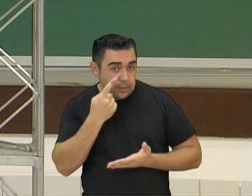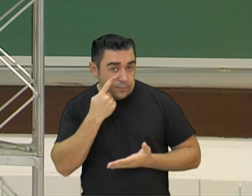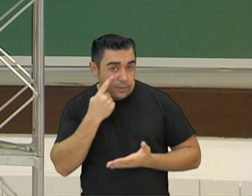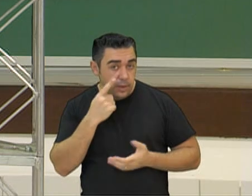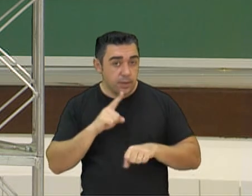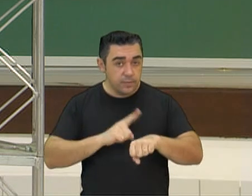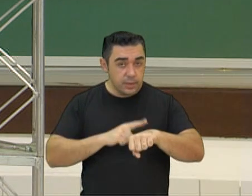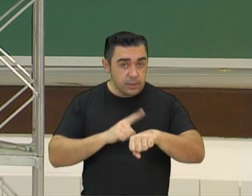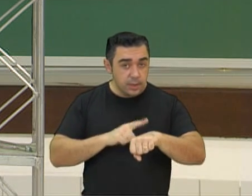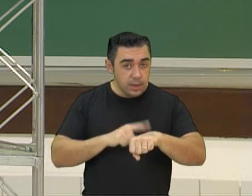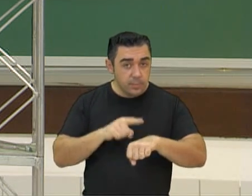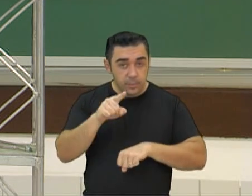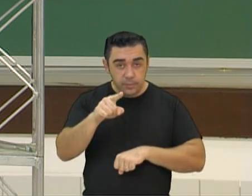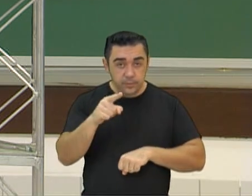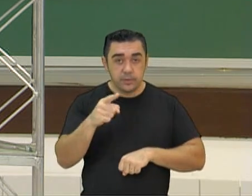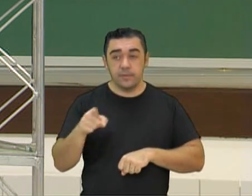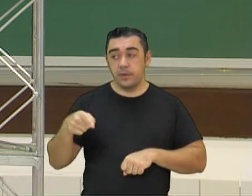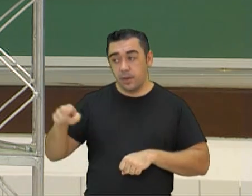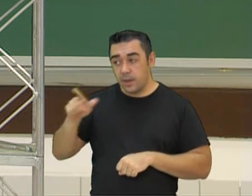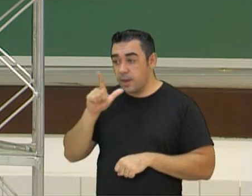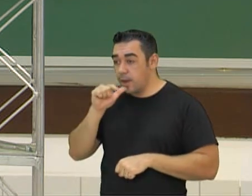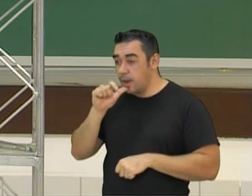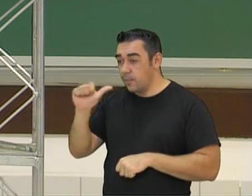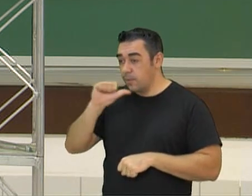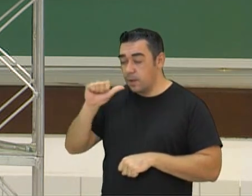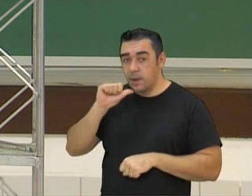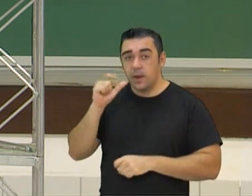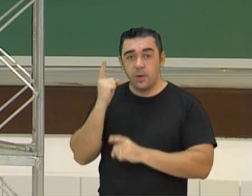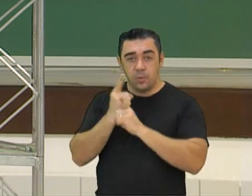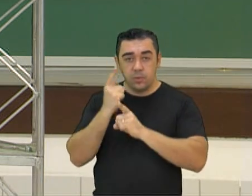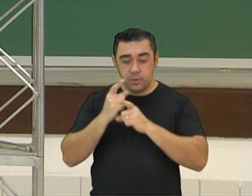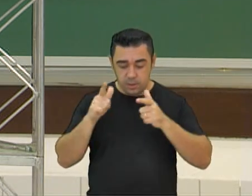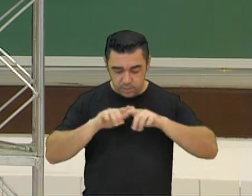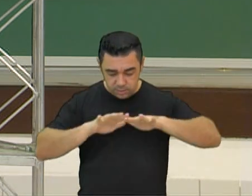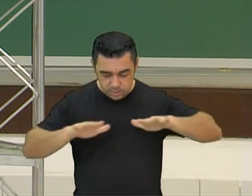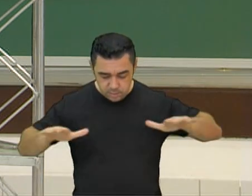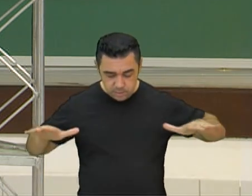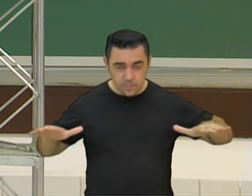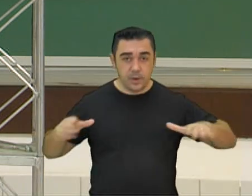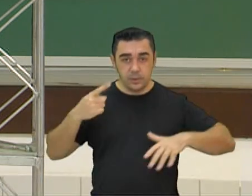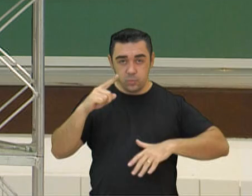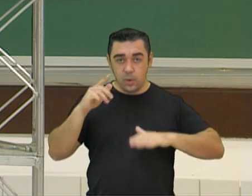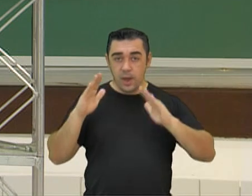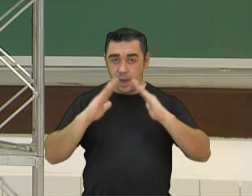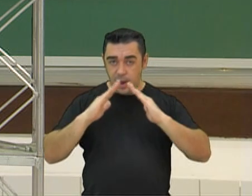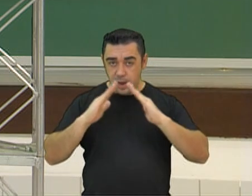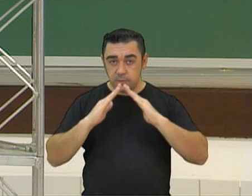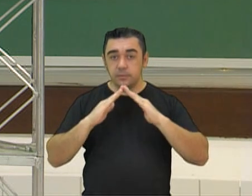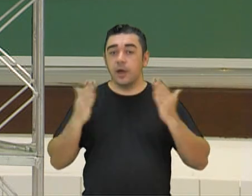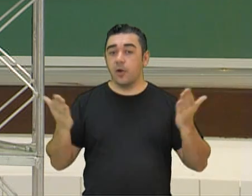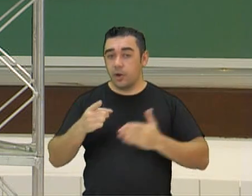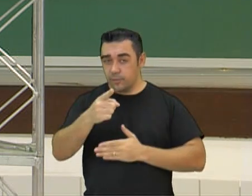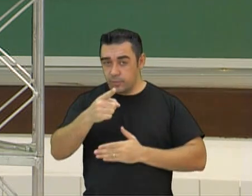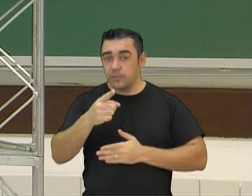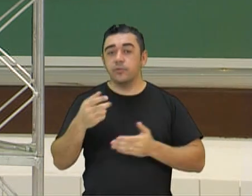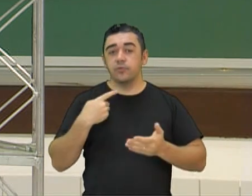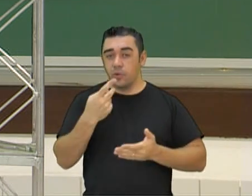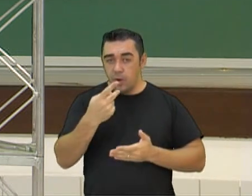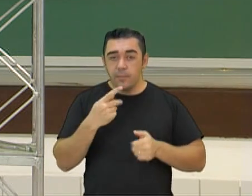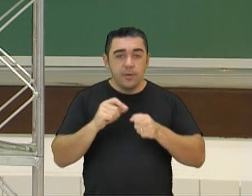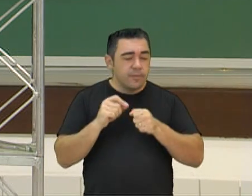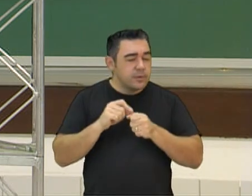uns minutinhos para tomar uma água, achar um espaço na sua sala, porque a gente vai fazer